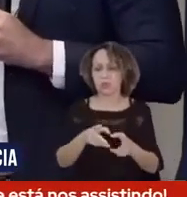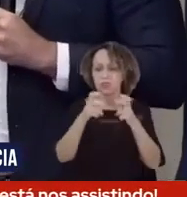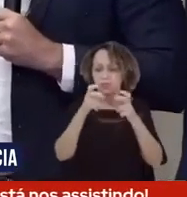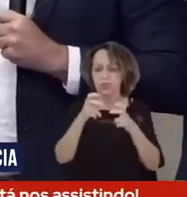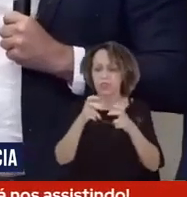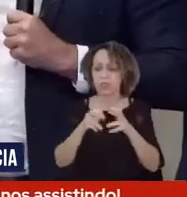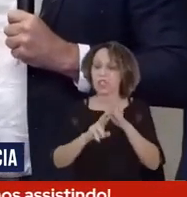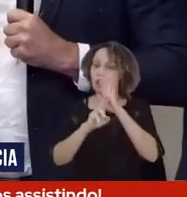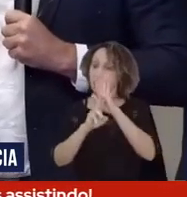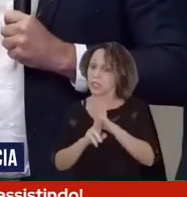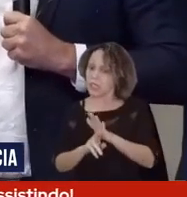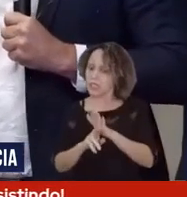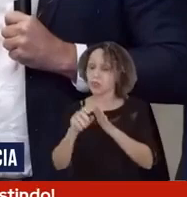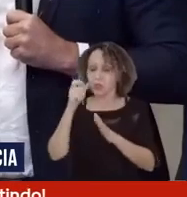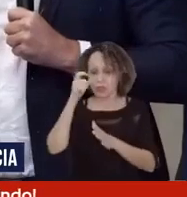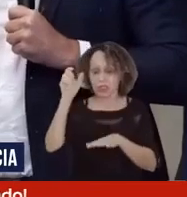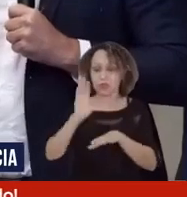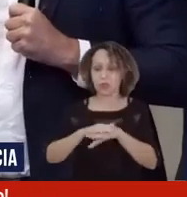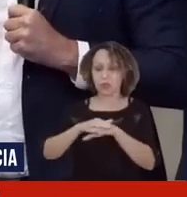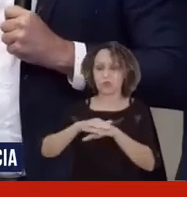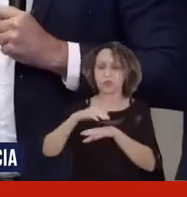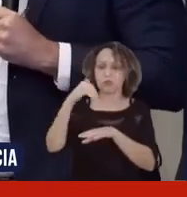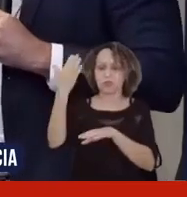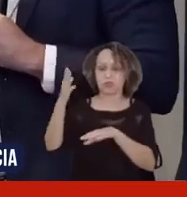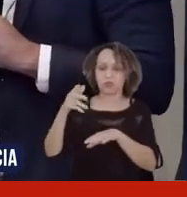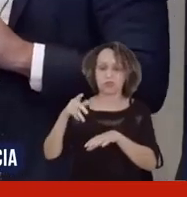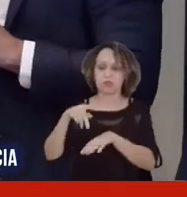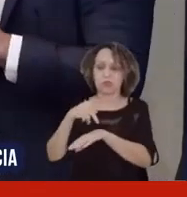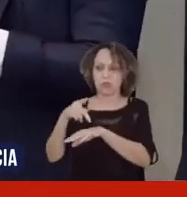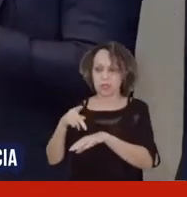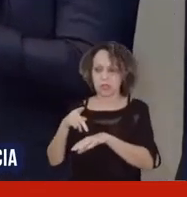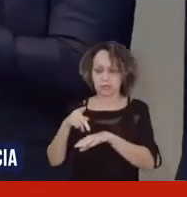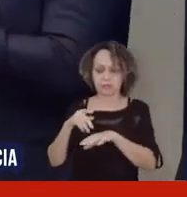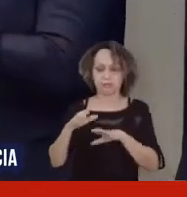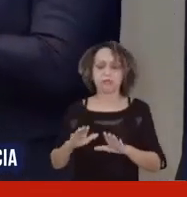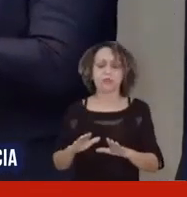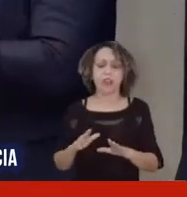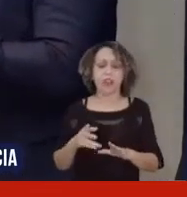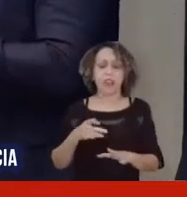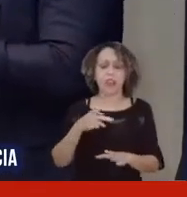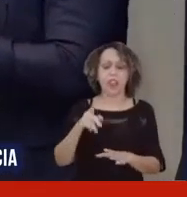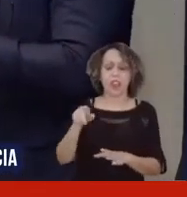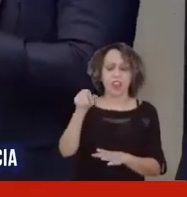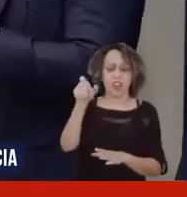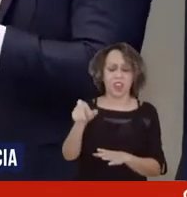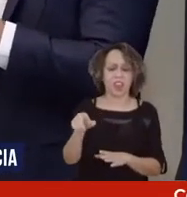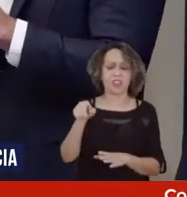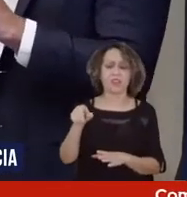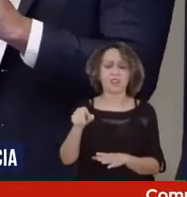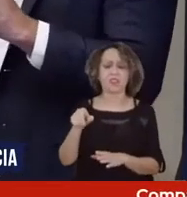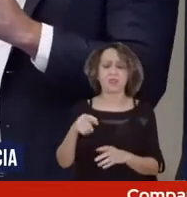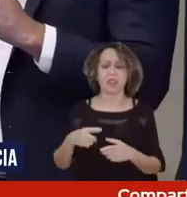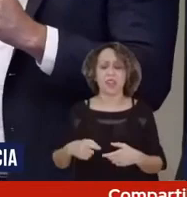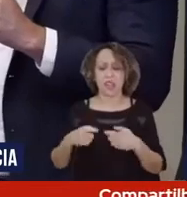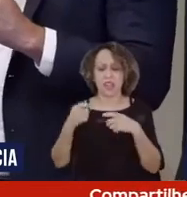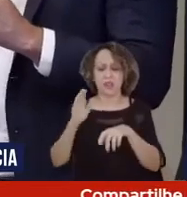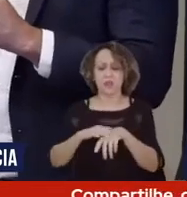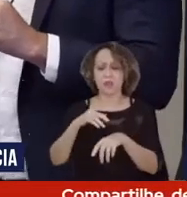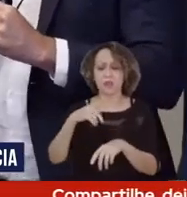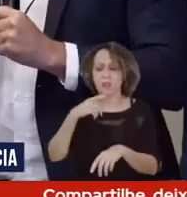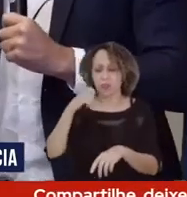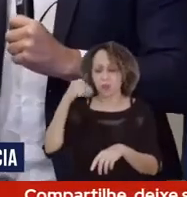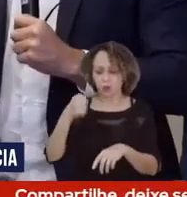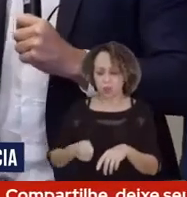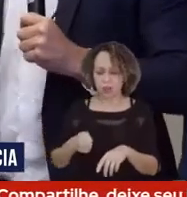declaração dele. Ele está falando sobre a guerra da Ucrânia. Nós temos uma situação excepcional, a guerra da Ucrânia,